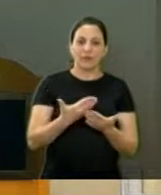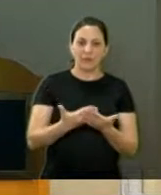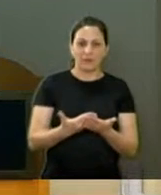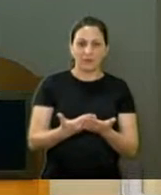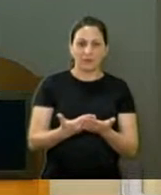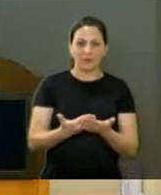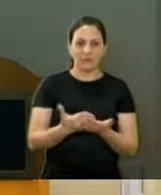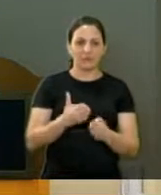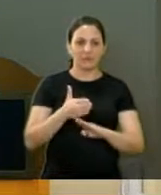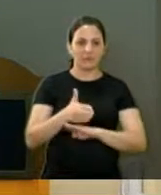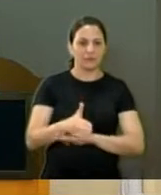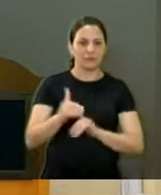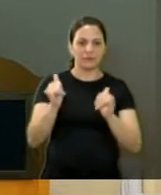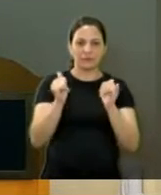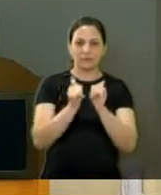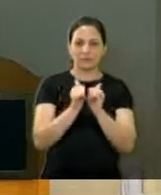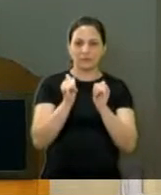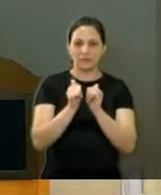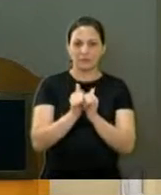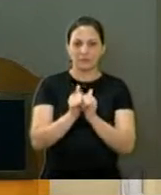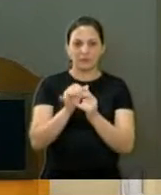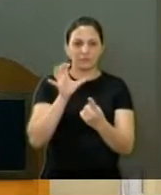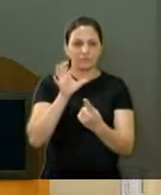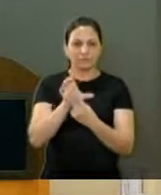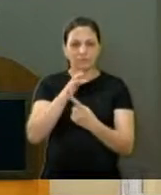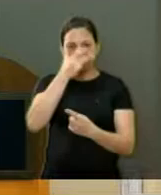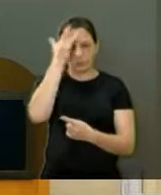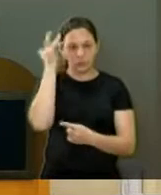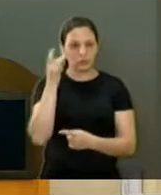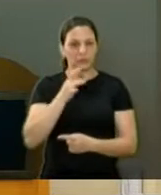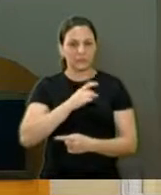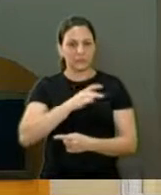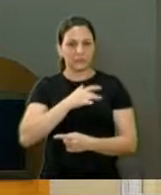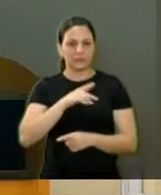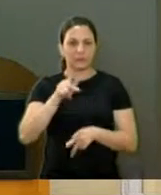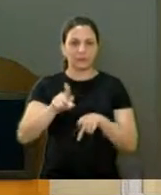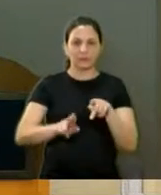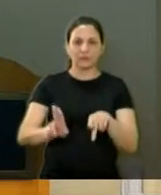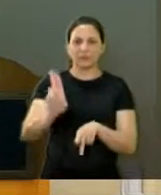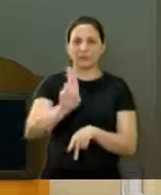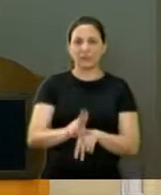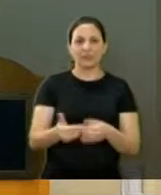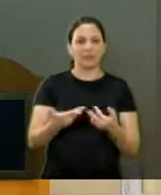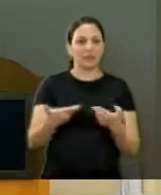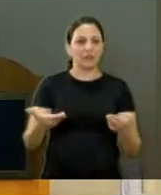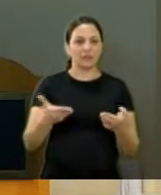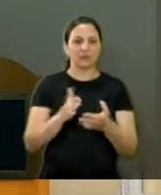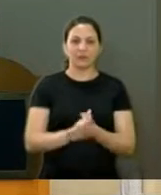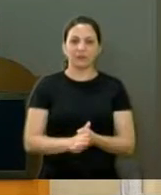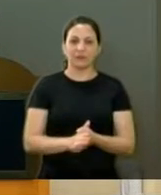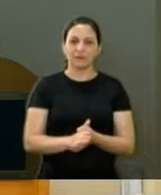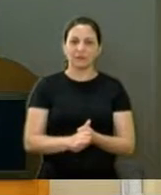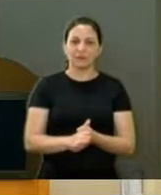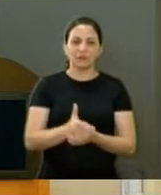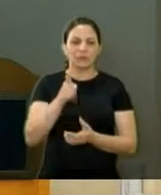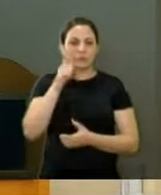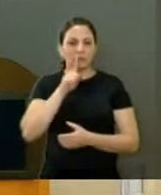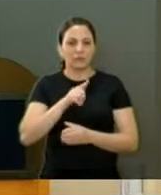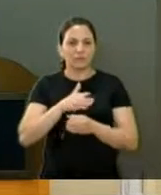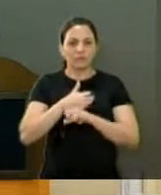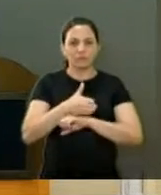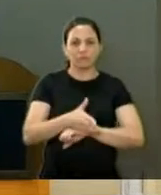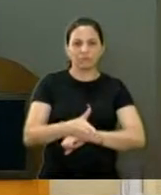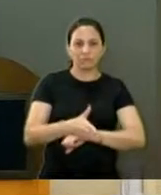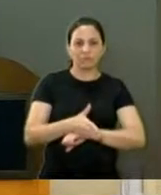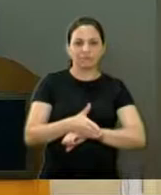no parque e até ameaças as pessoas têm medo tem medo da quinta aquelas pessoas que nem entra pelo selo pode